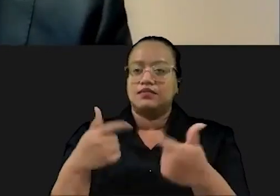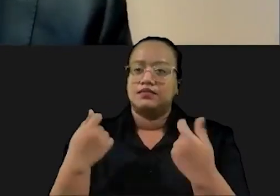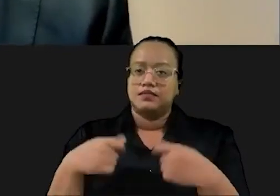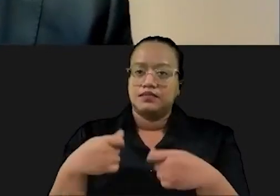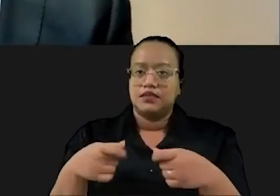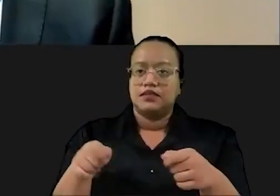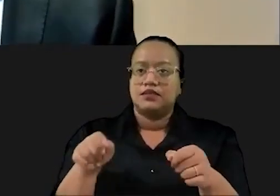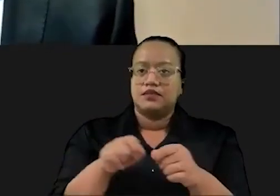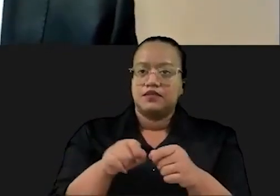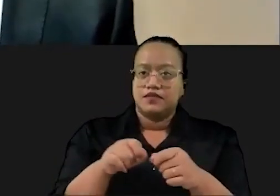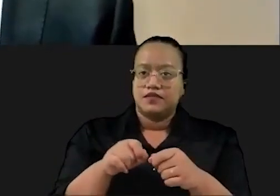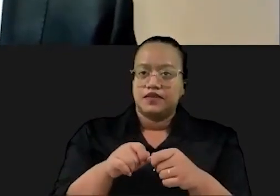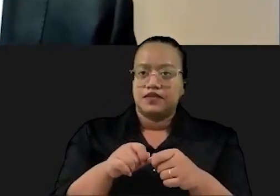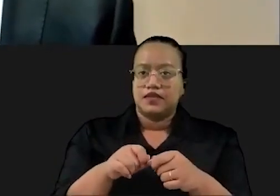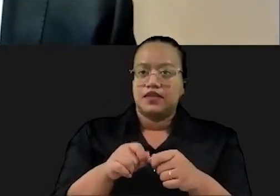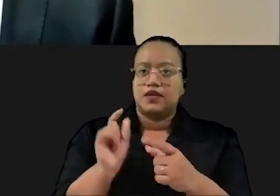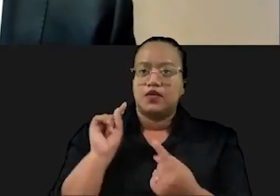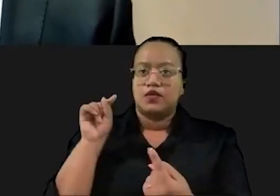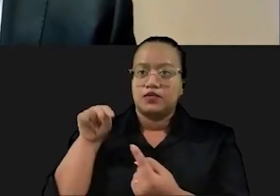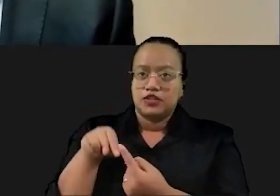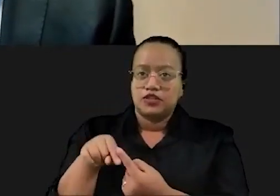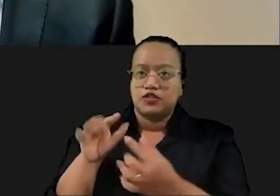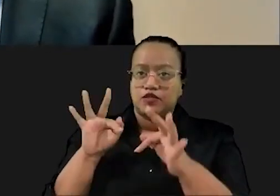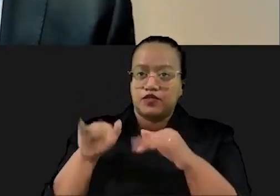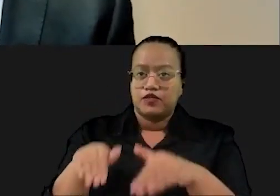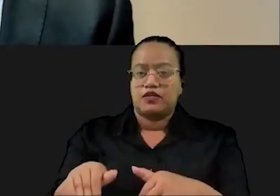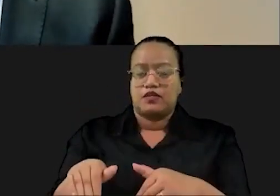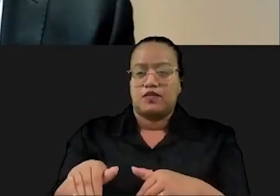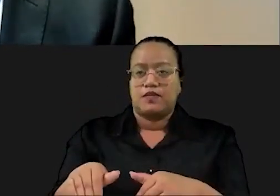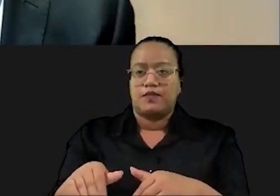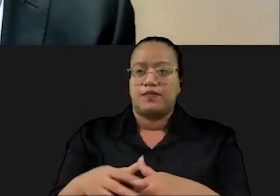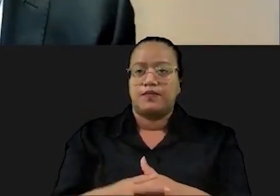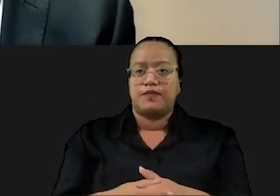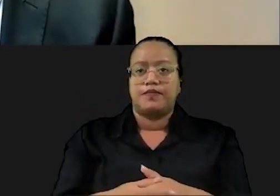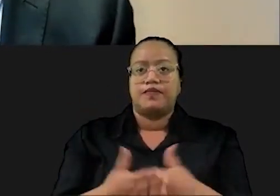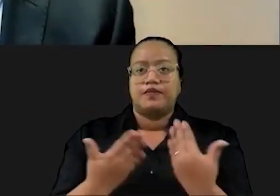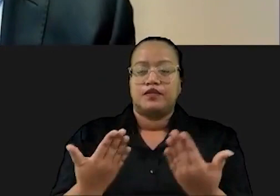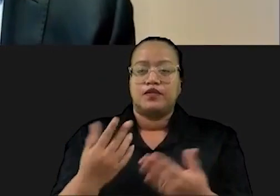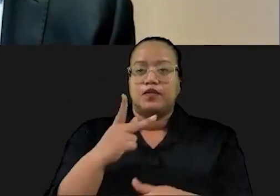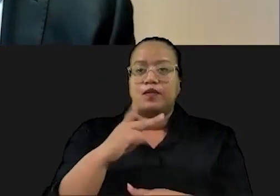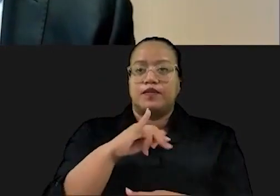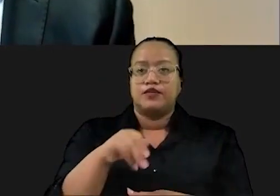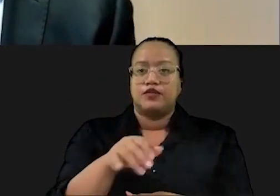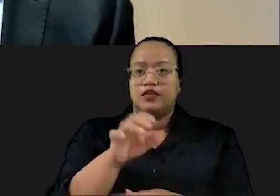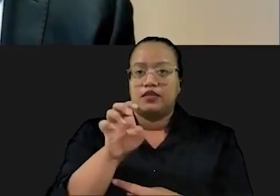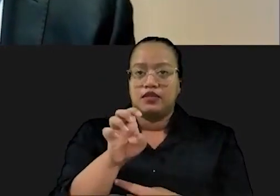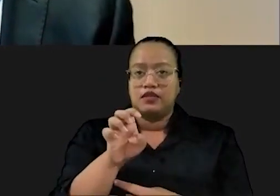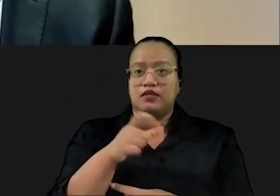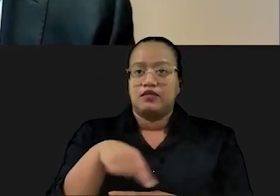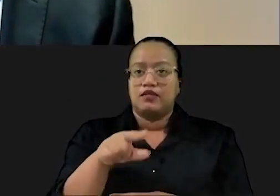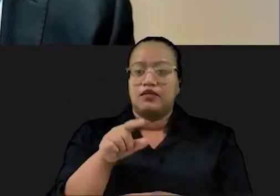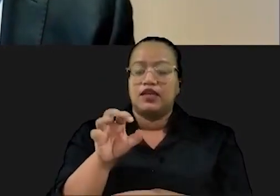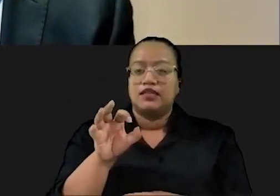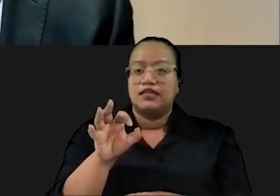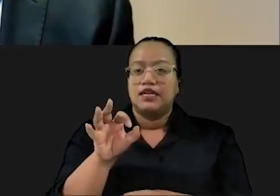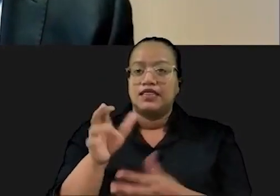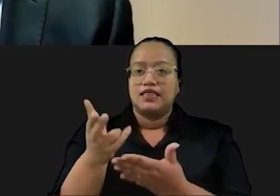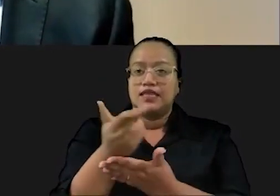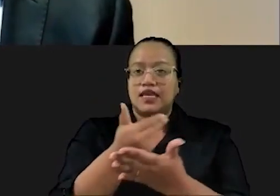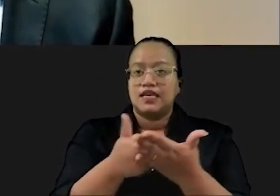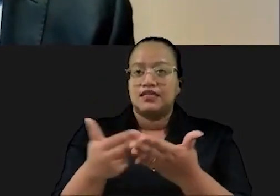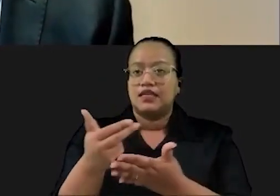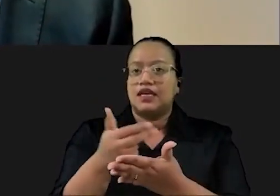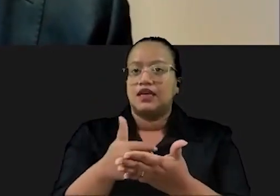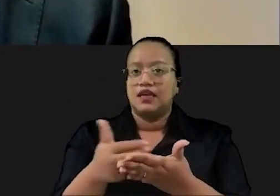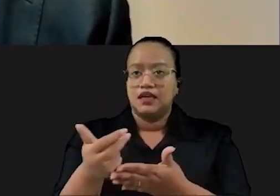objetivo final, né? Então, no PJE, nós desenhamos fluxos, né? É mais ou menos uma analogia aqui,